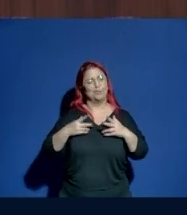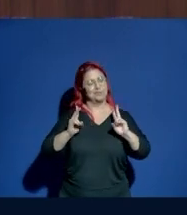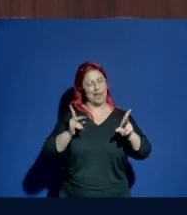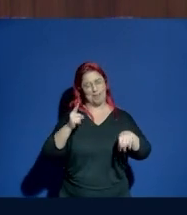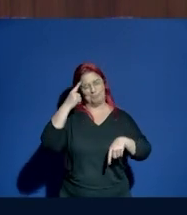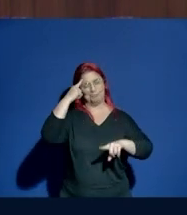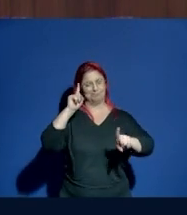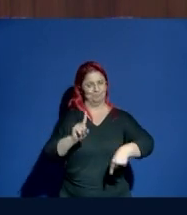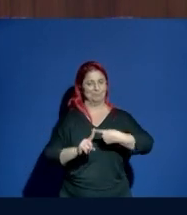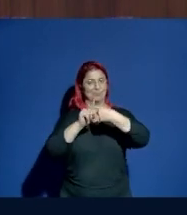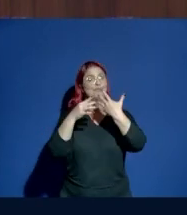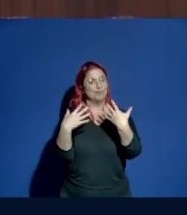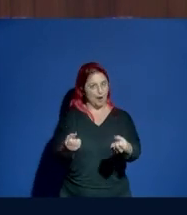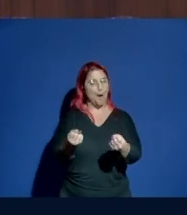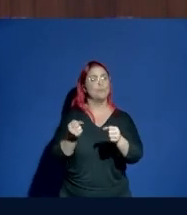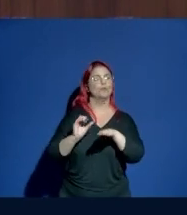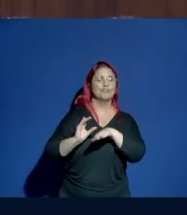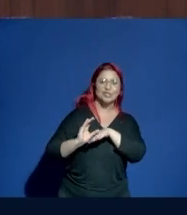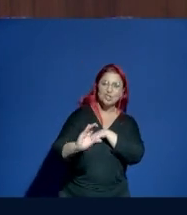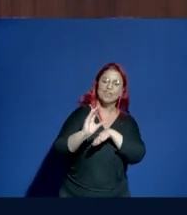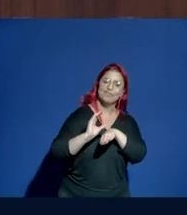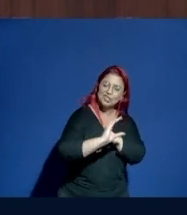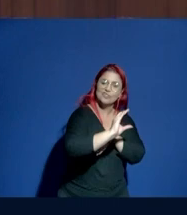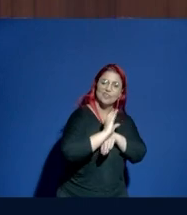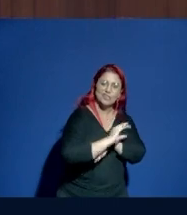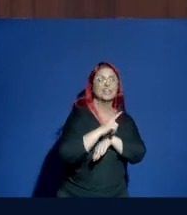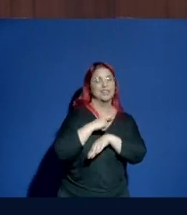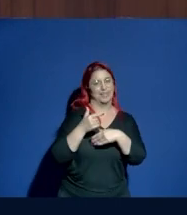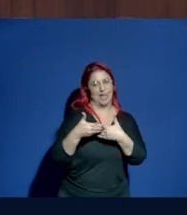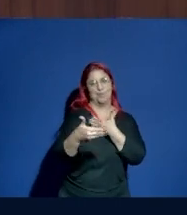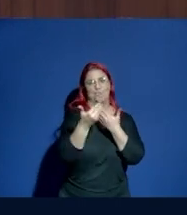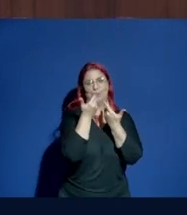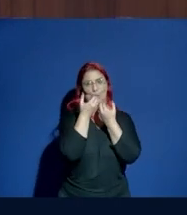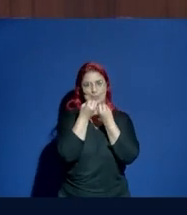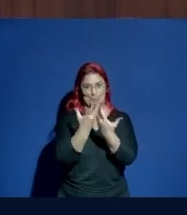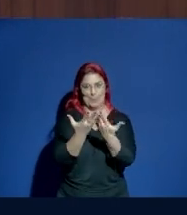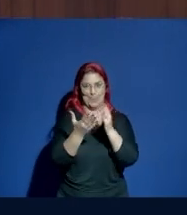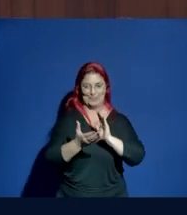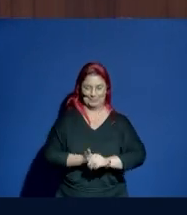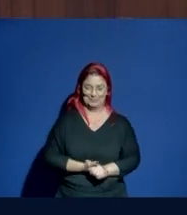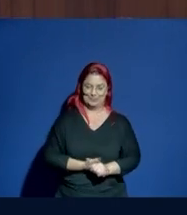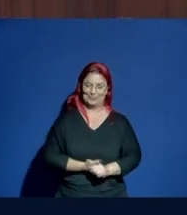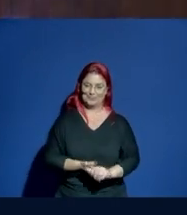otimista e vamos investir porque tem muita coisa boa vindo por aí